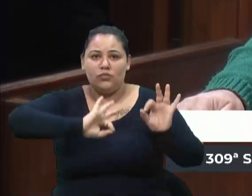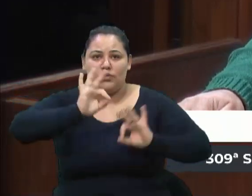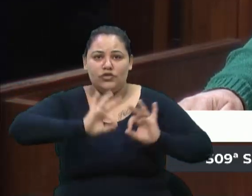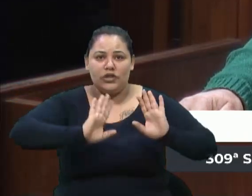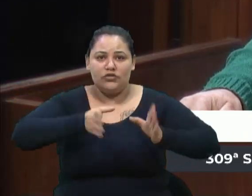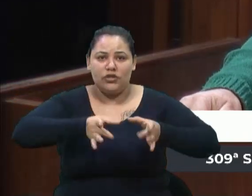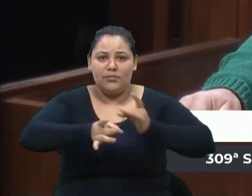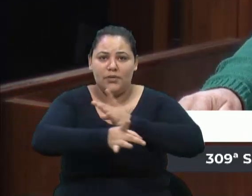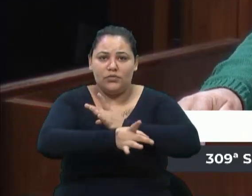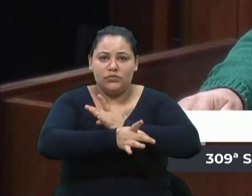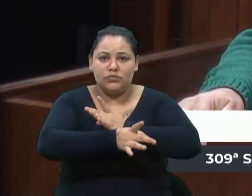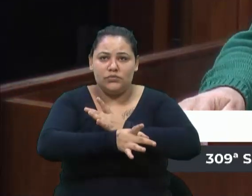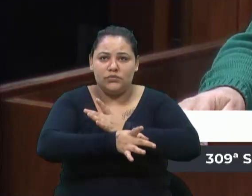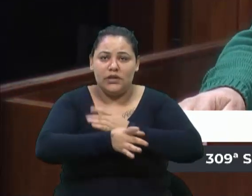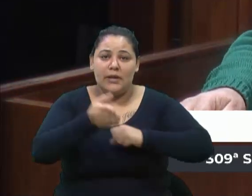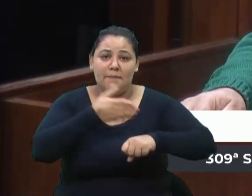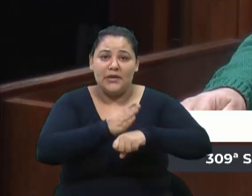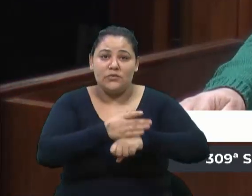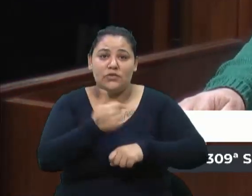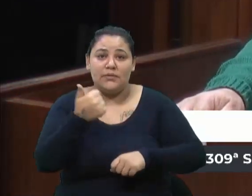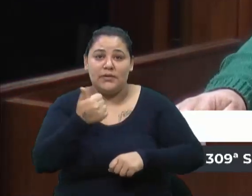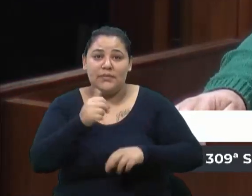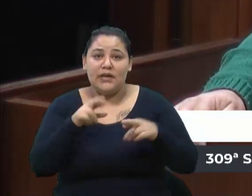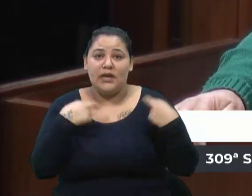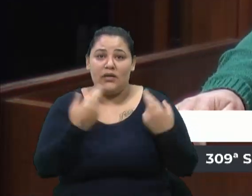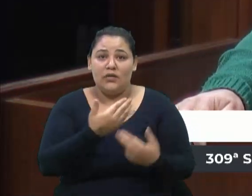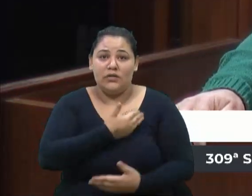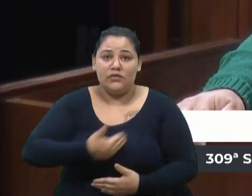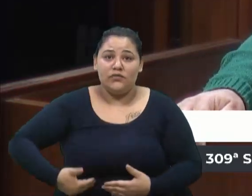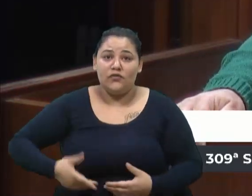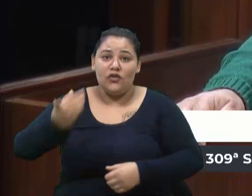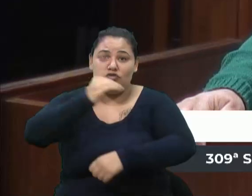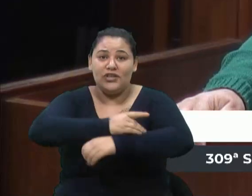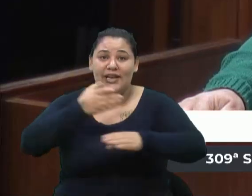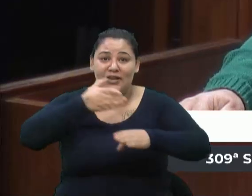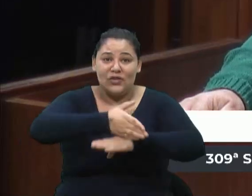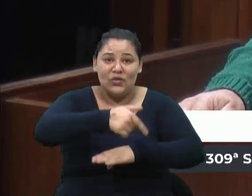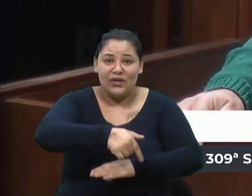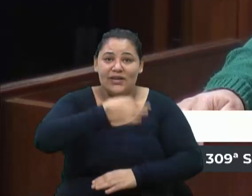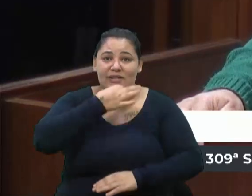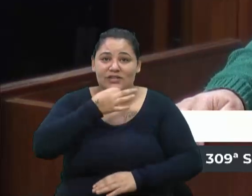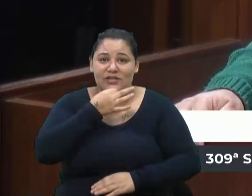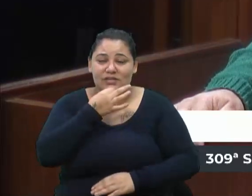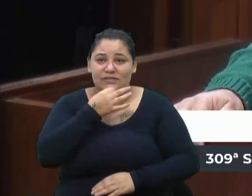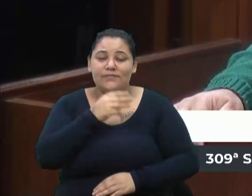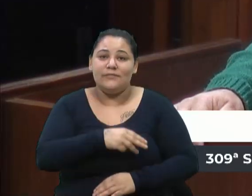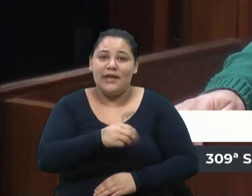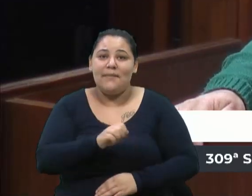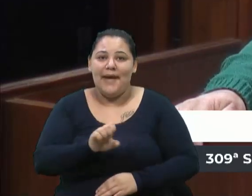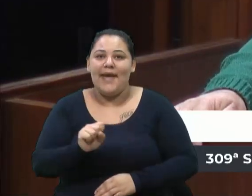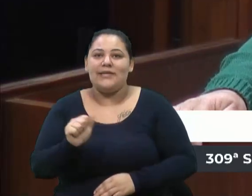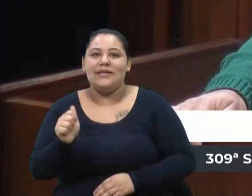andamento ele é participou da primeira audiência pública da maesa foi o dia que ele chegou na cidade de Caxias do Sul que foi